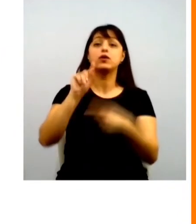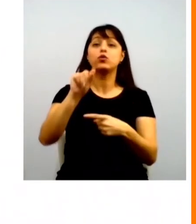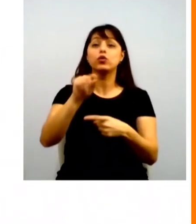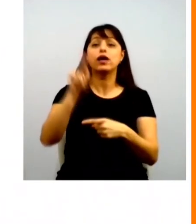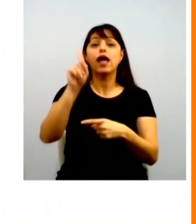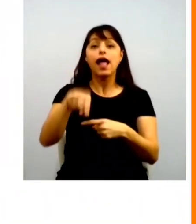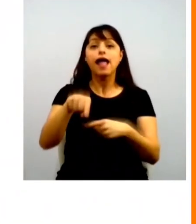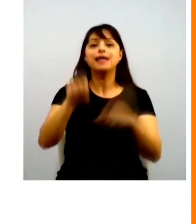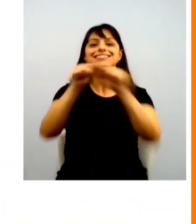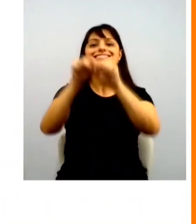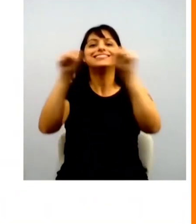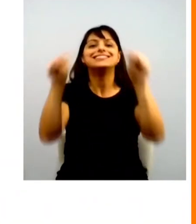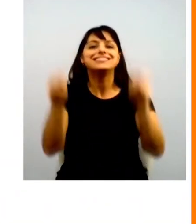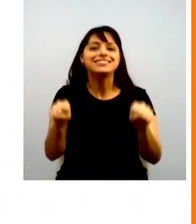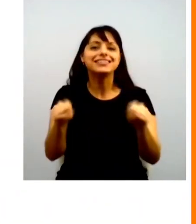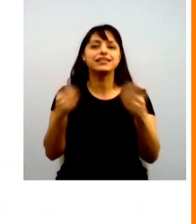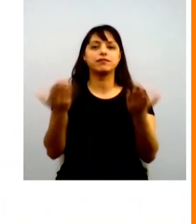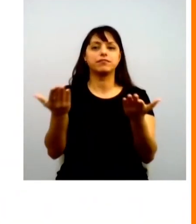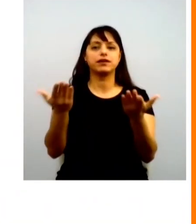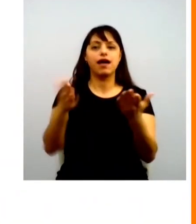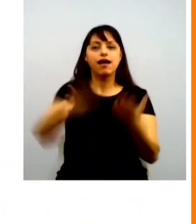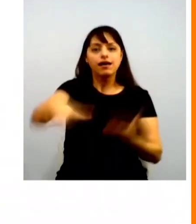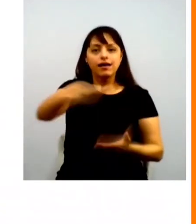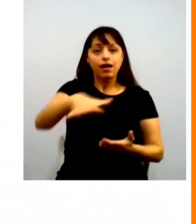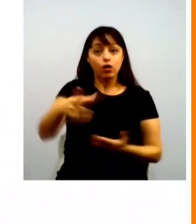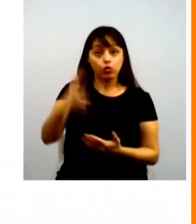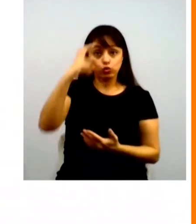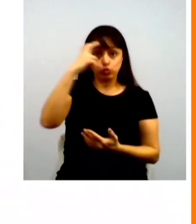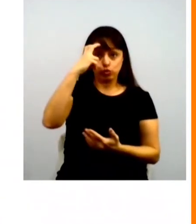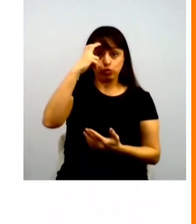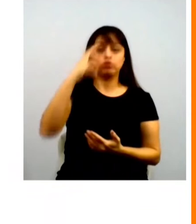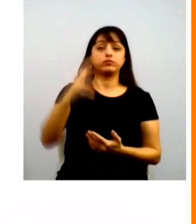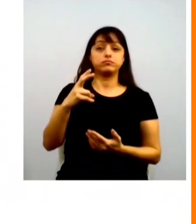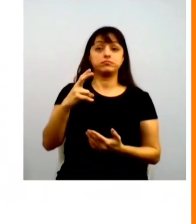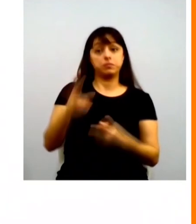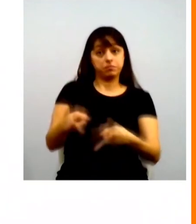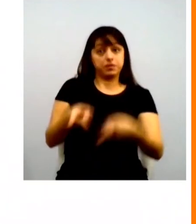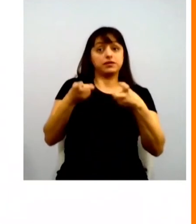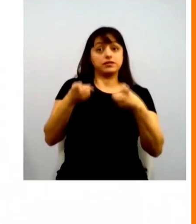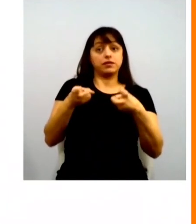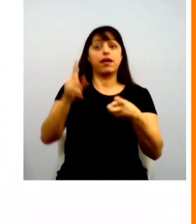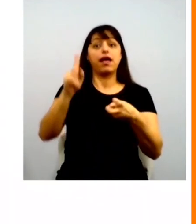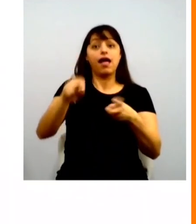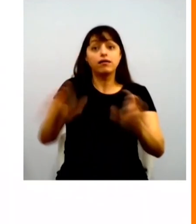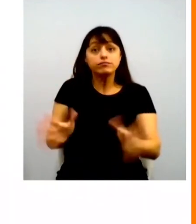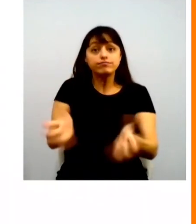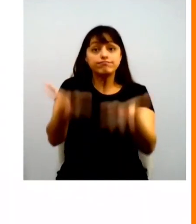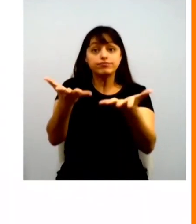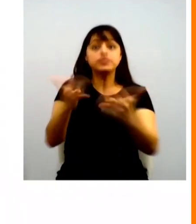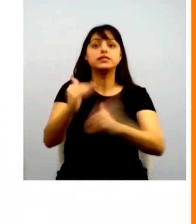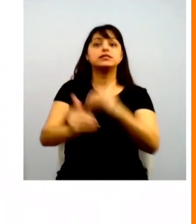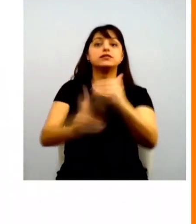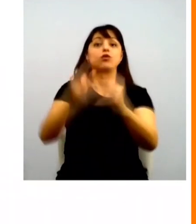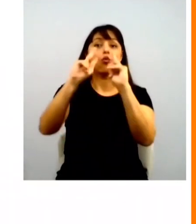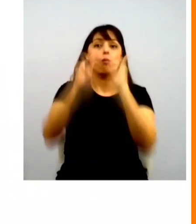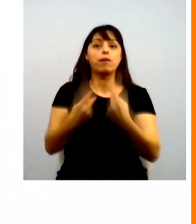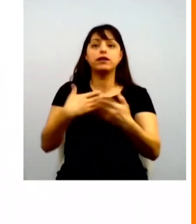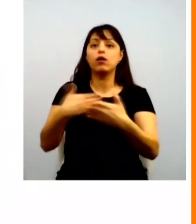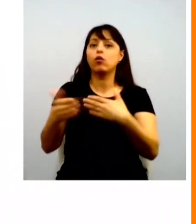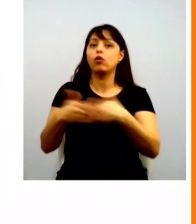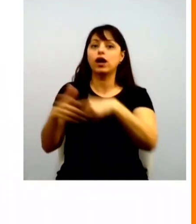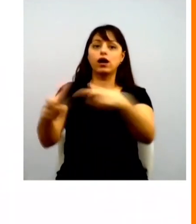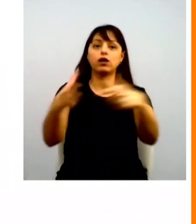melhoras no Desenvolução humana de qualquer população. É a dizer,